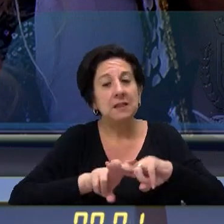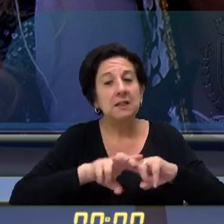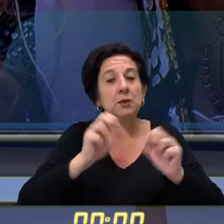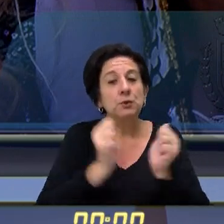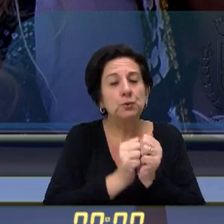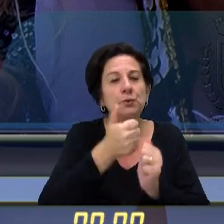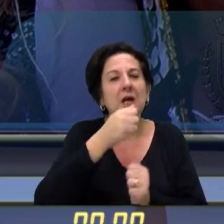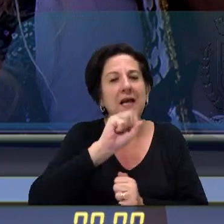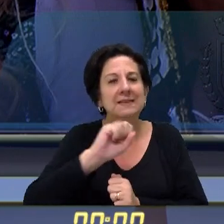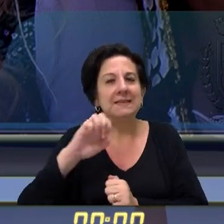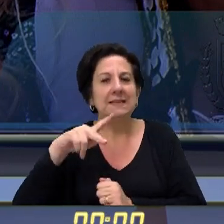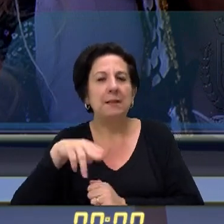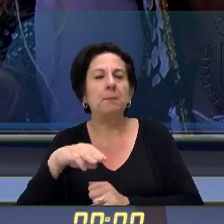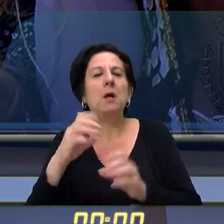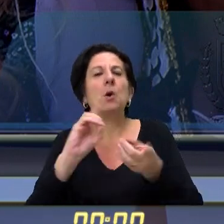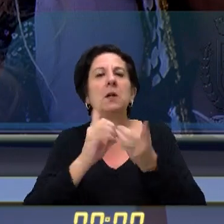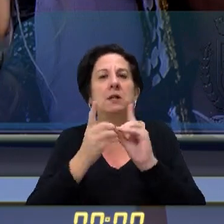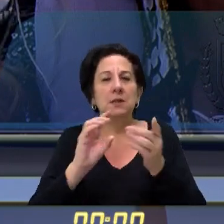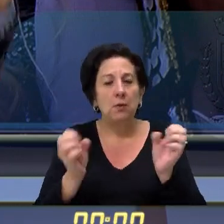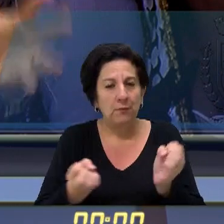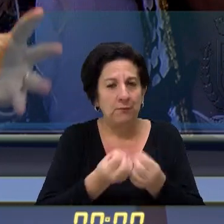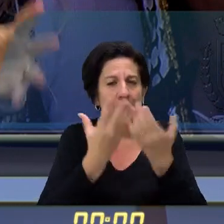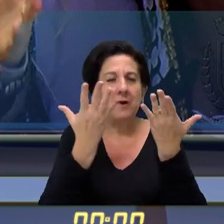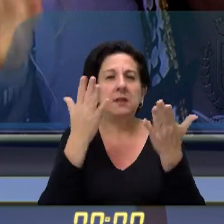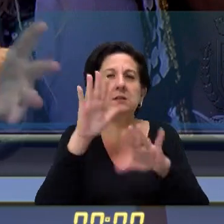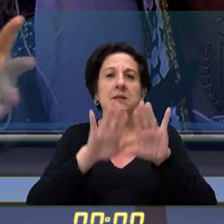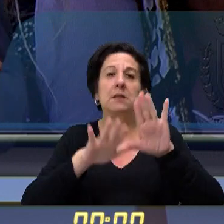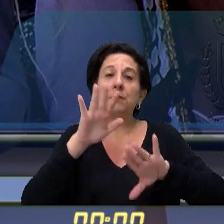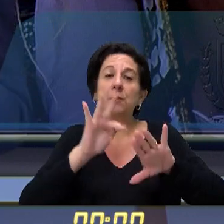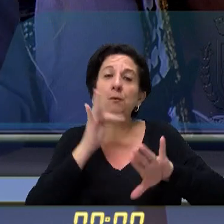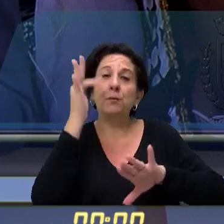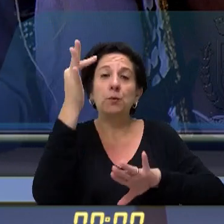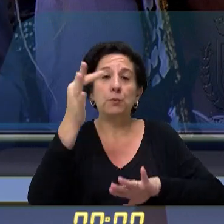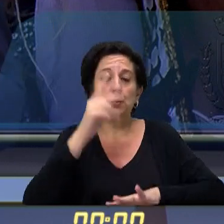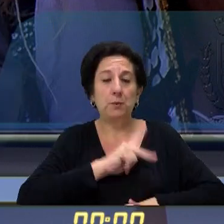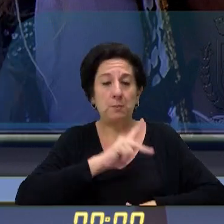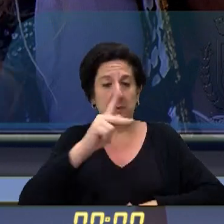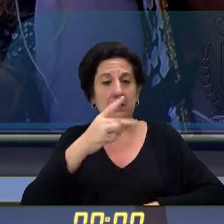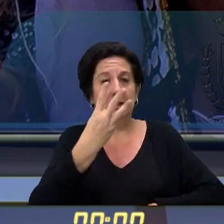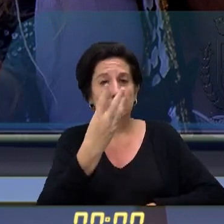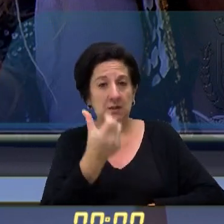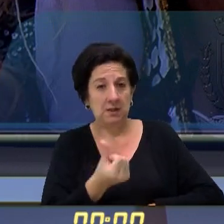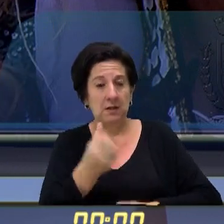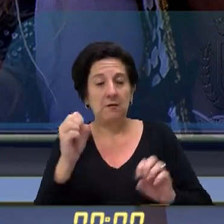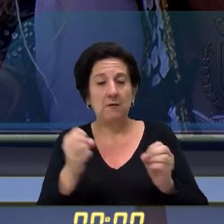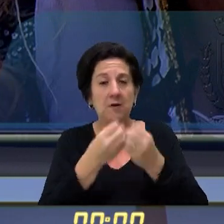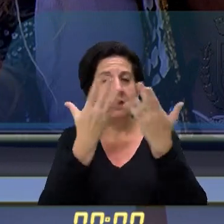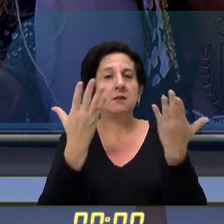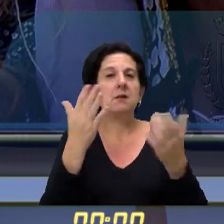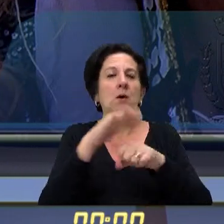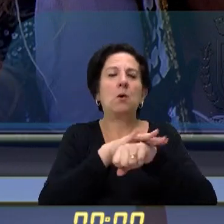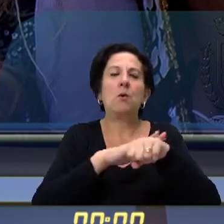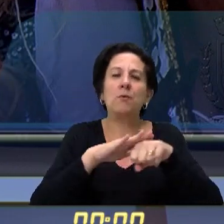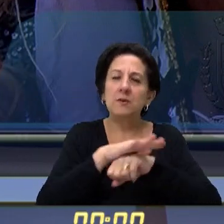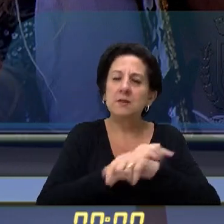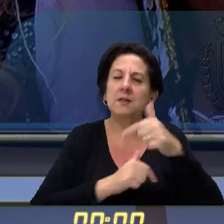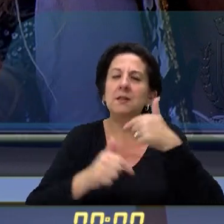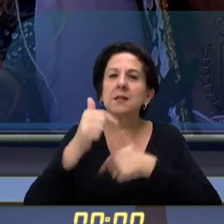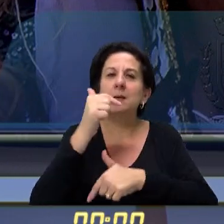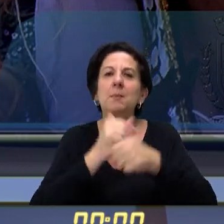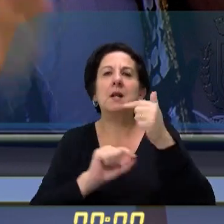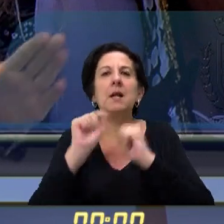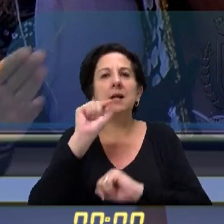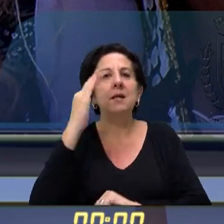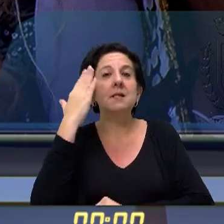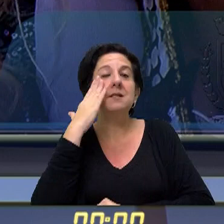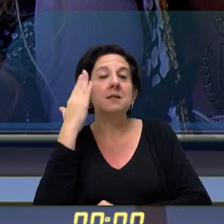SEMP, com a coordenação da festa, com talvez já o futuro presidente da 36ª festa, e começarmos a trabalhar, quem sabe,